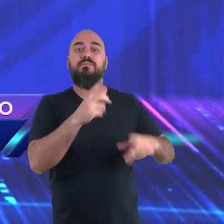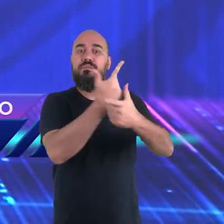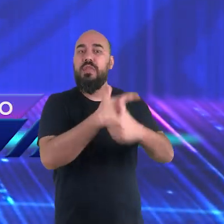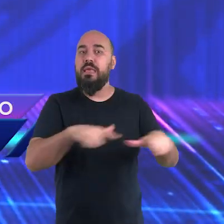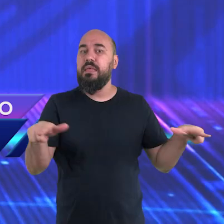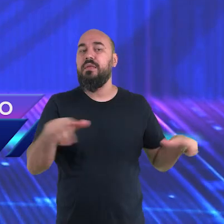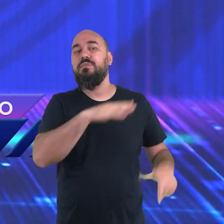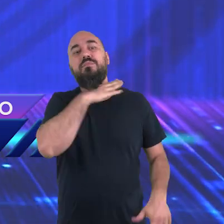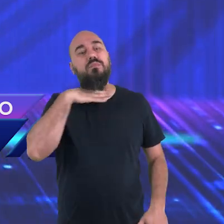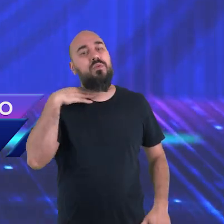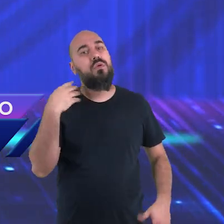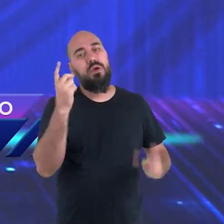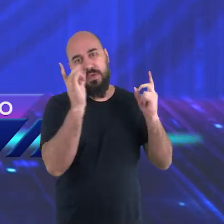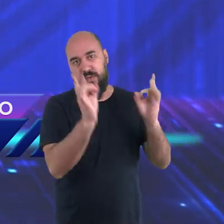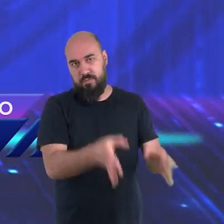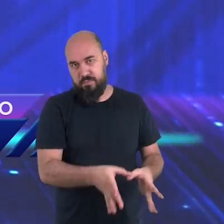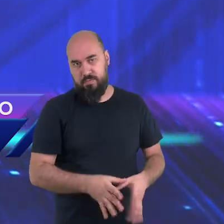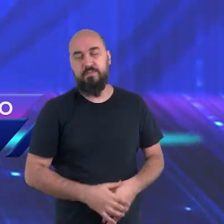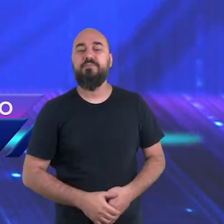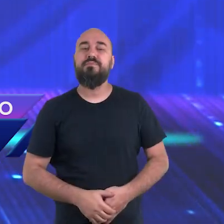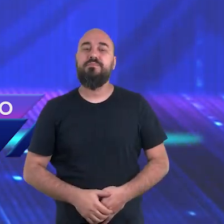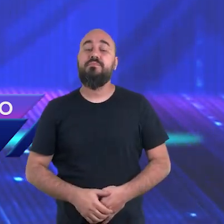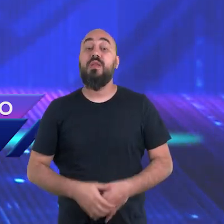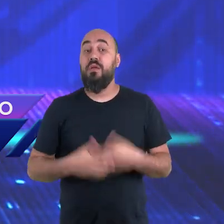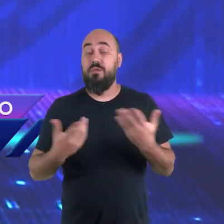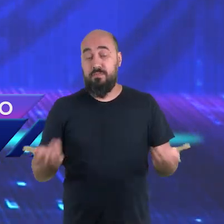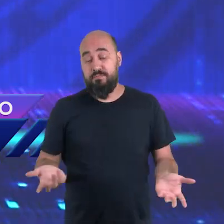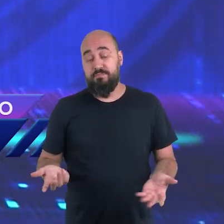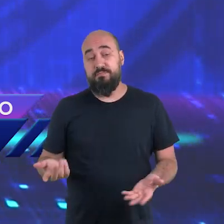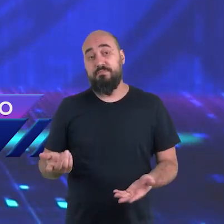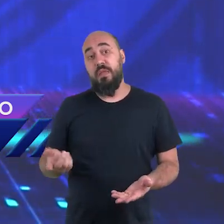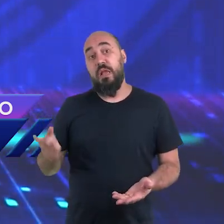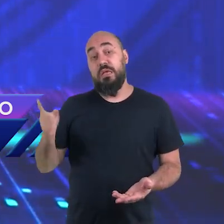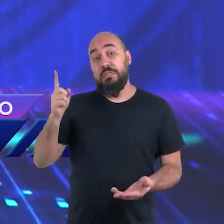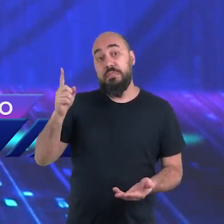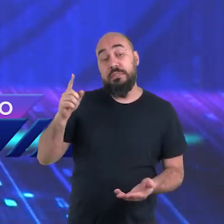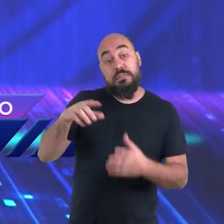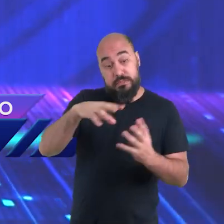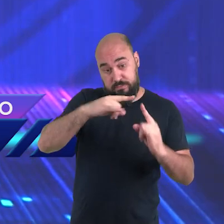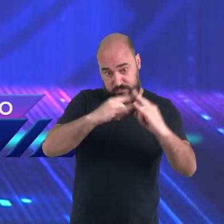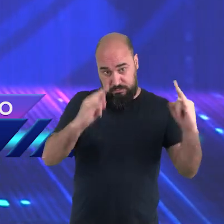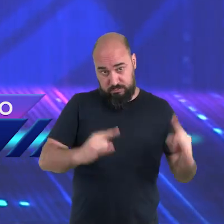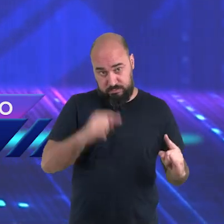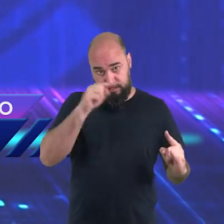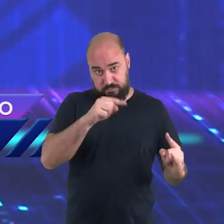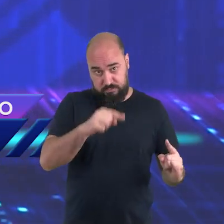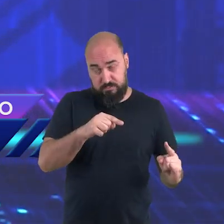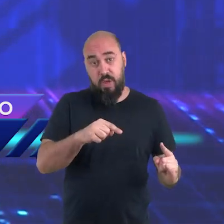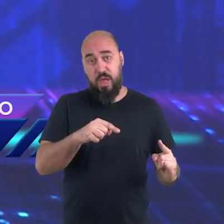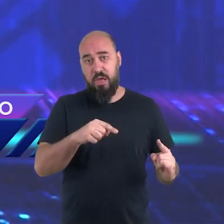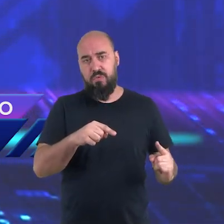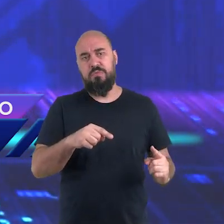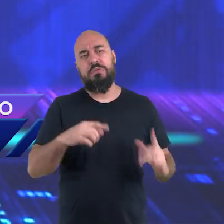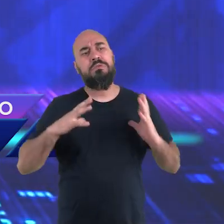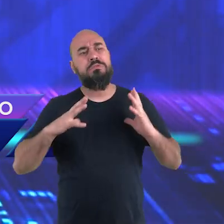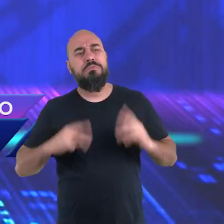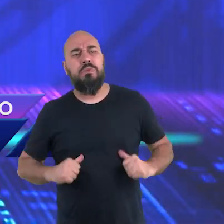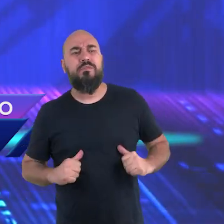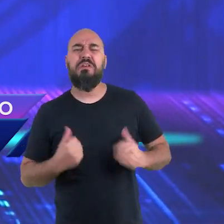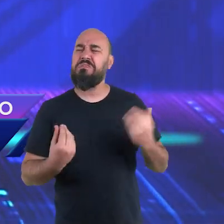A purificação do santuário da terra, ela nem sempre foi muito bem compreendida por